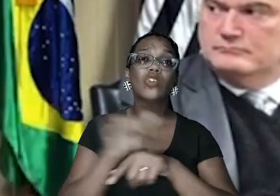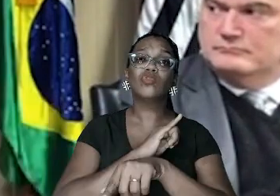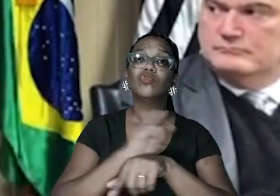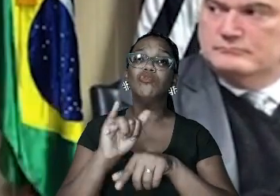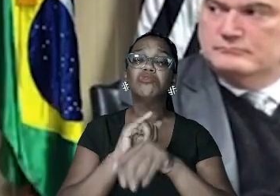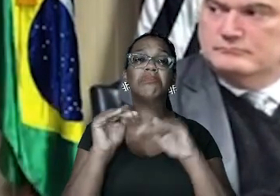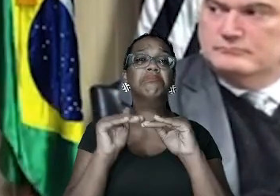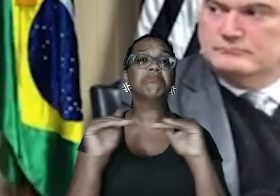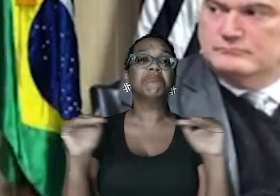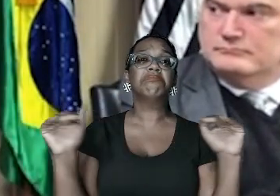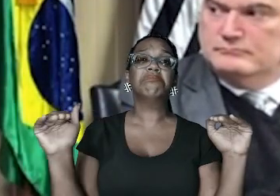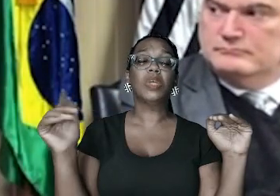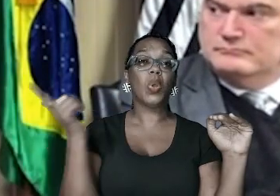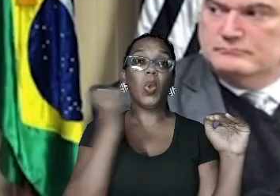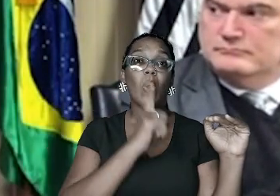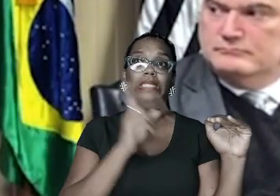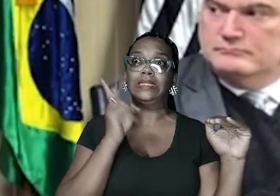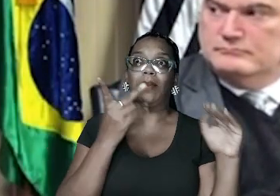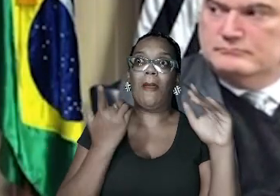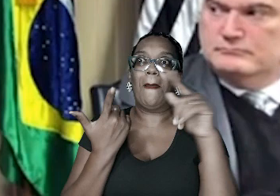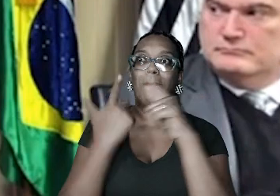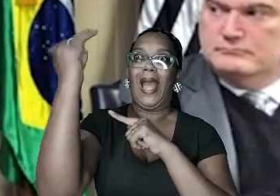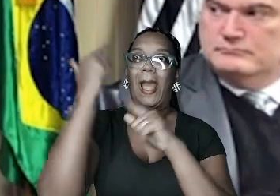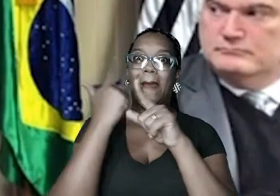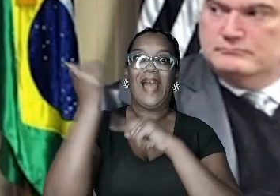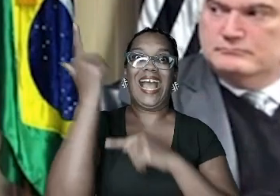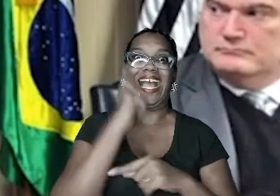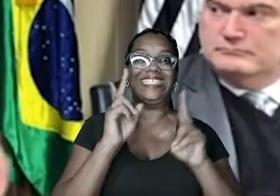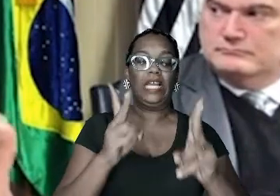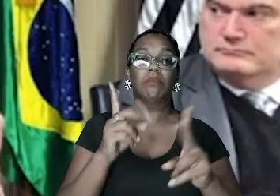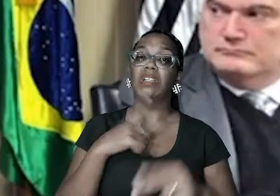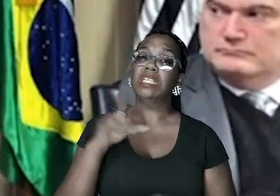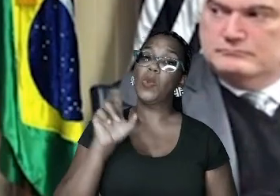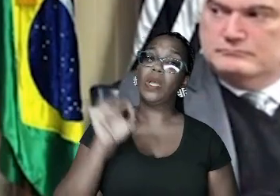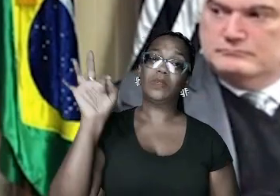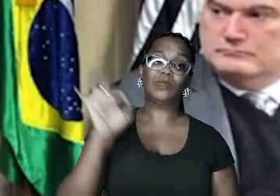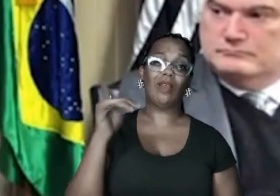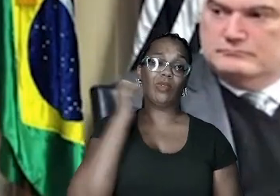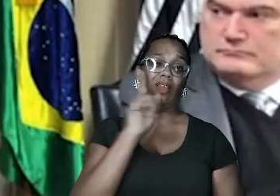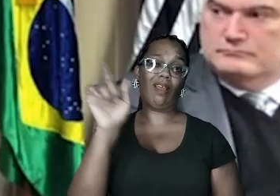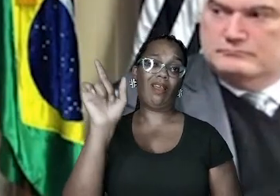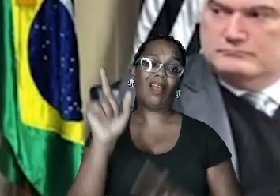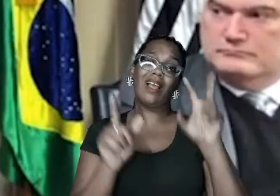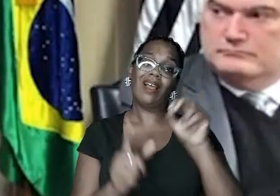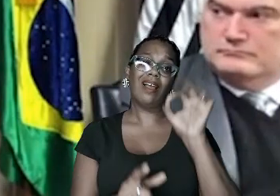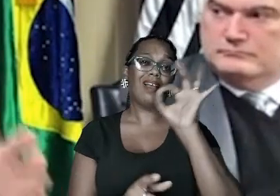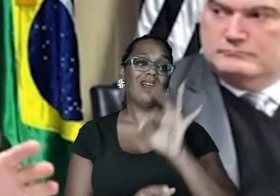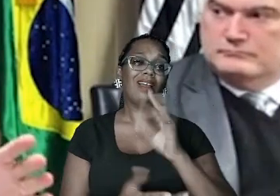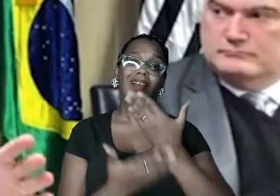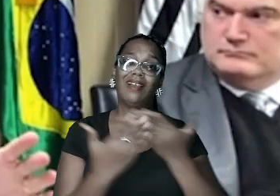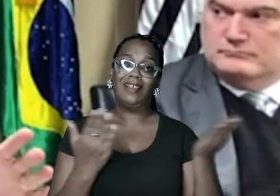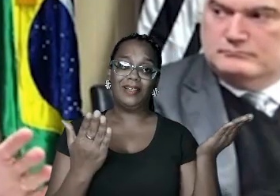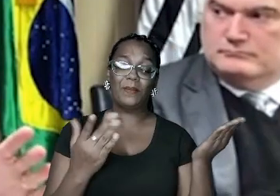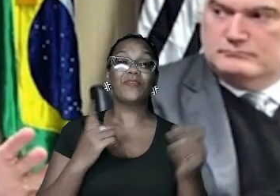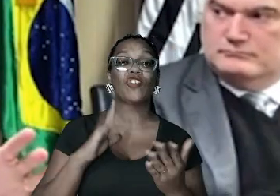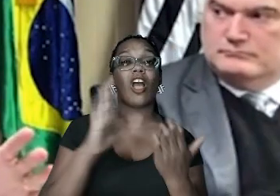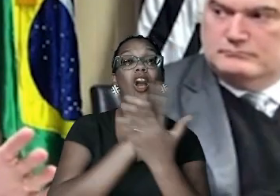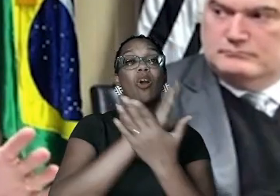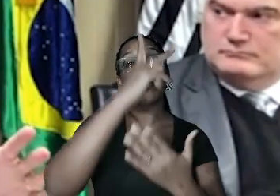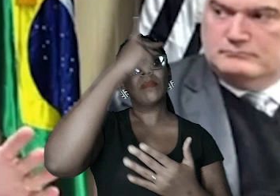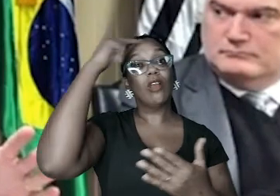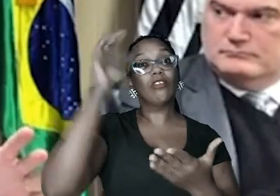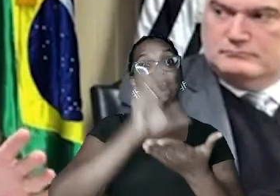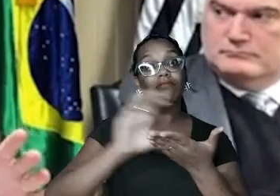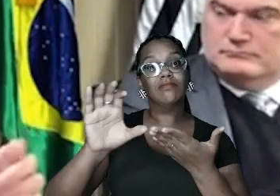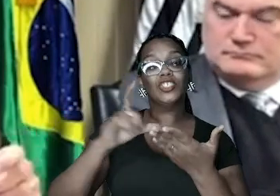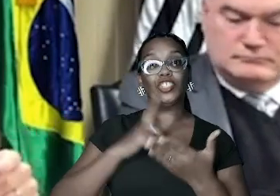que você vai ter no final do dia é ali na média Ninguém bate o mercado sempre se eu entrei eu tenho 50% de chance de